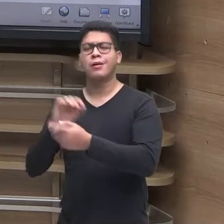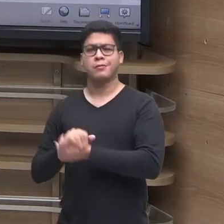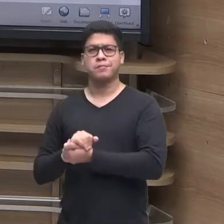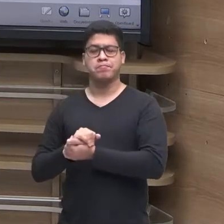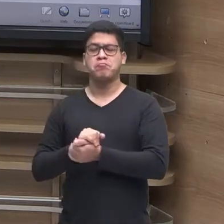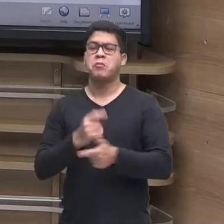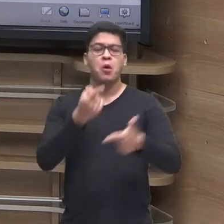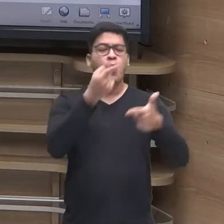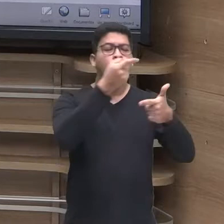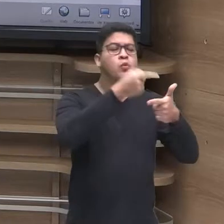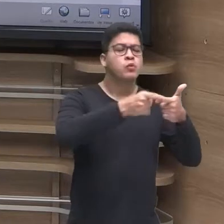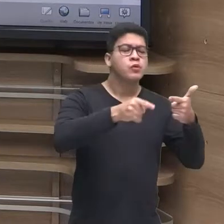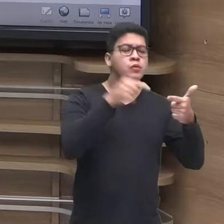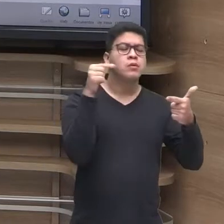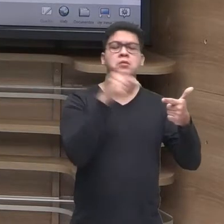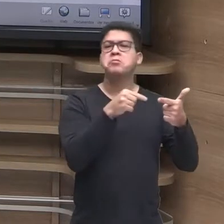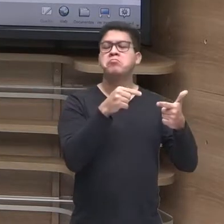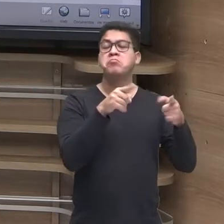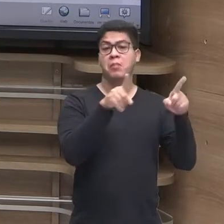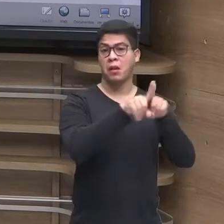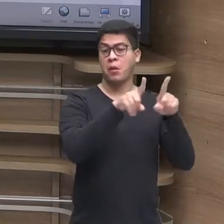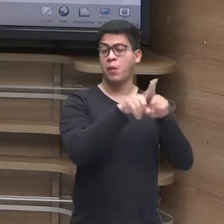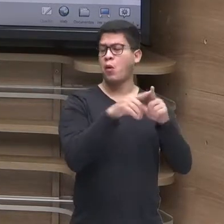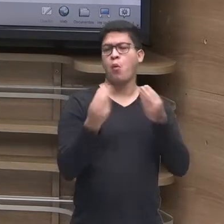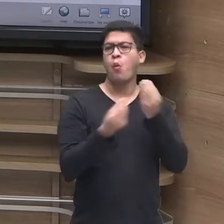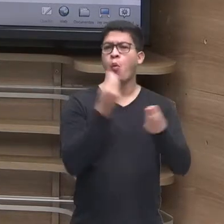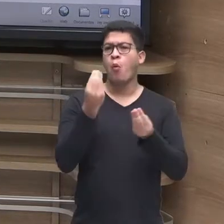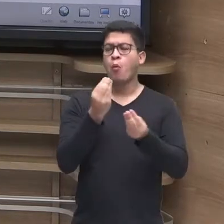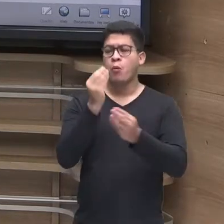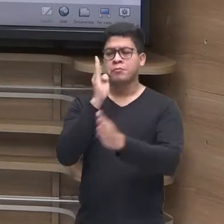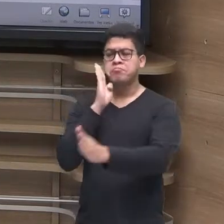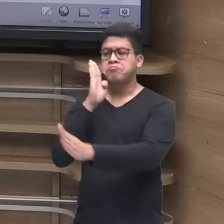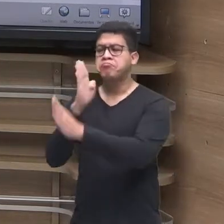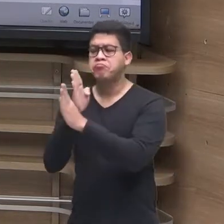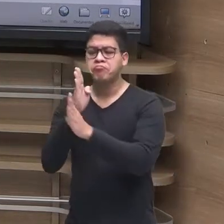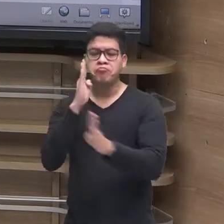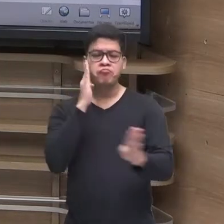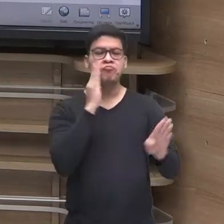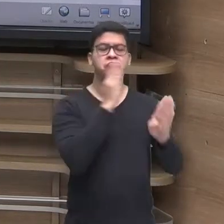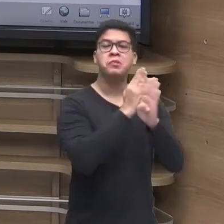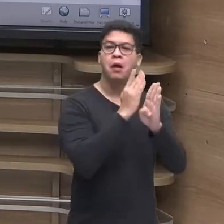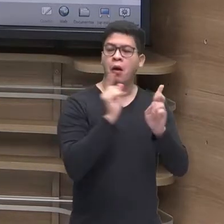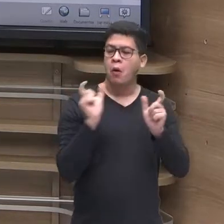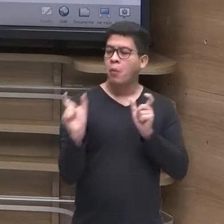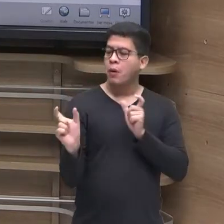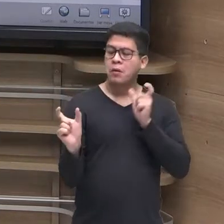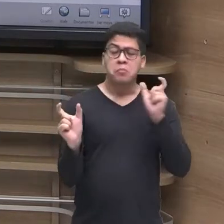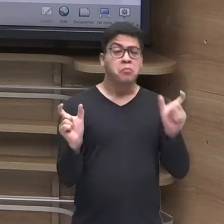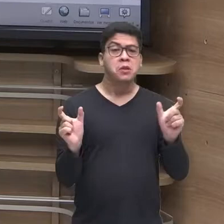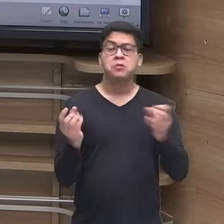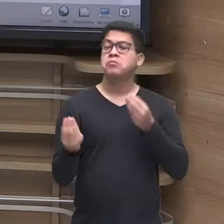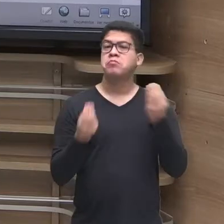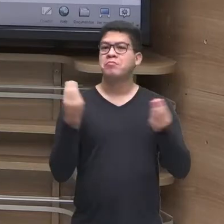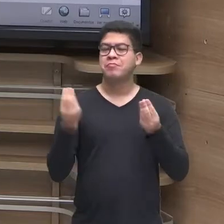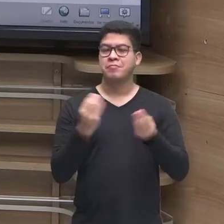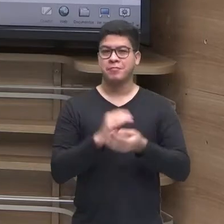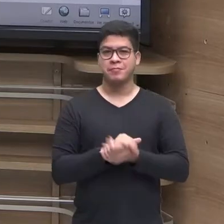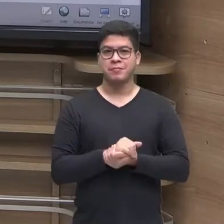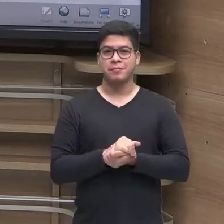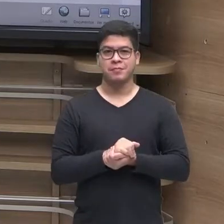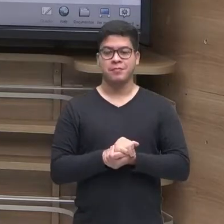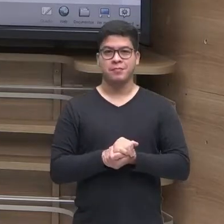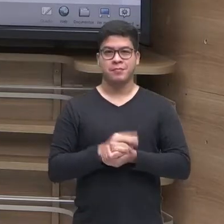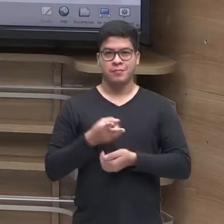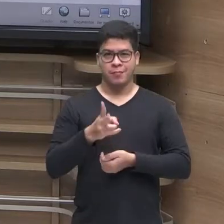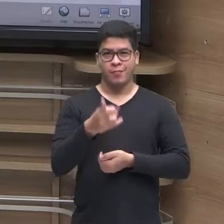número e como encontrar tanto o múltiplo quanto os divisores desse número. Bacana? Prontos? Vamos lá